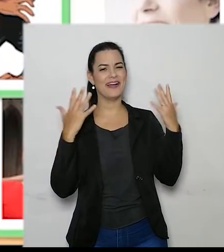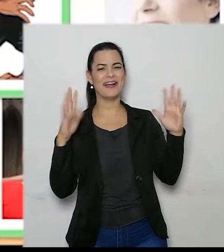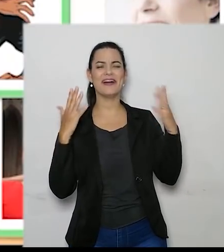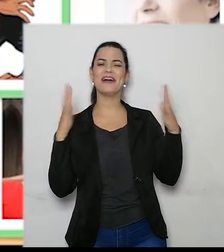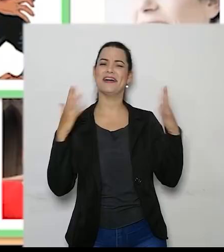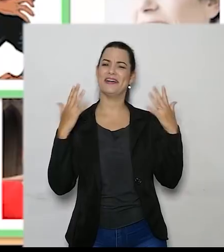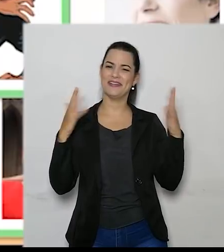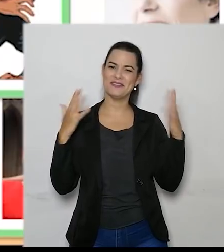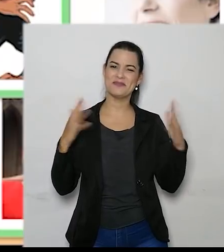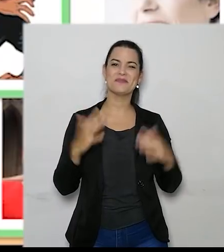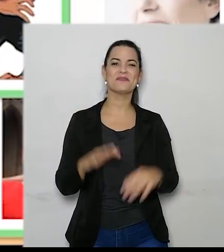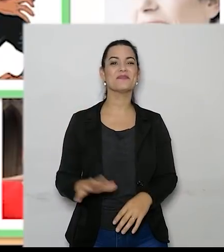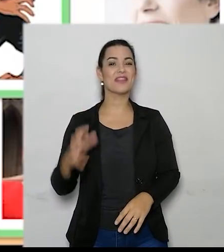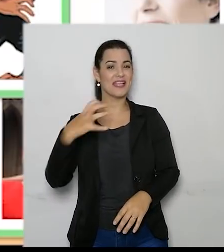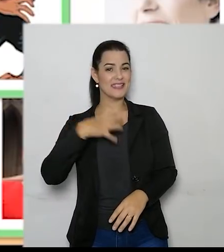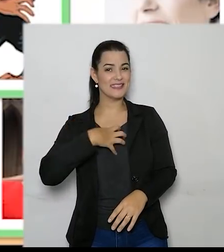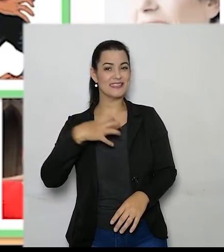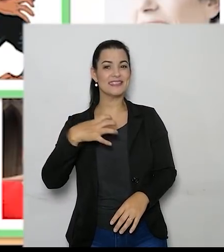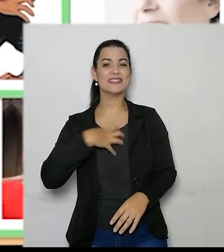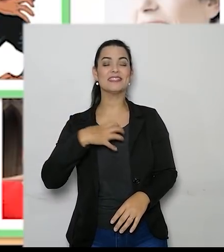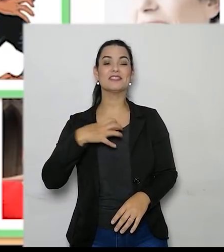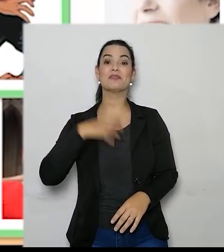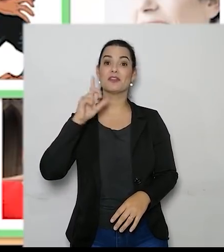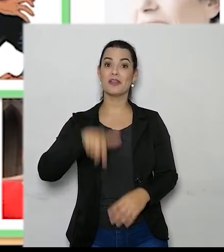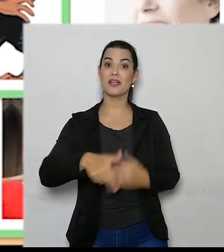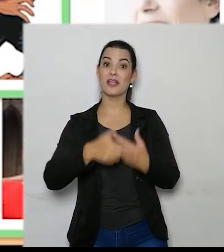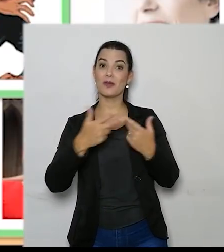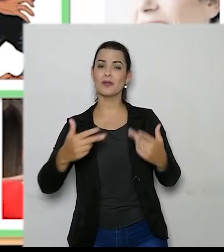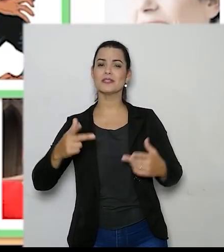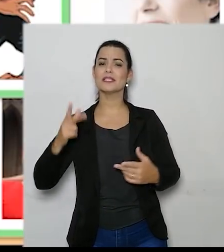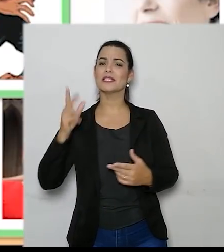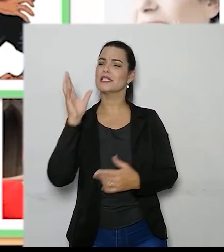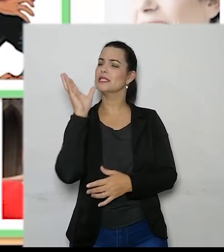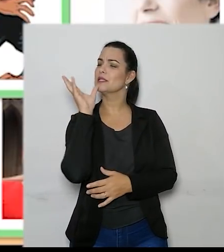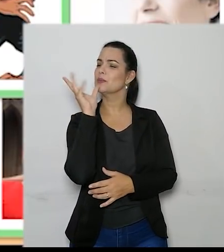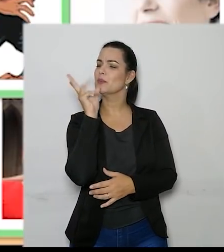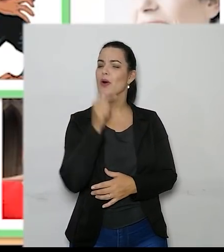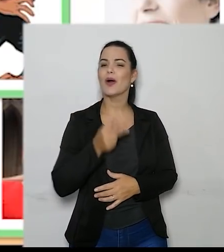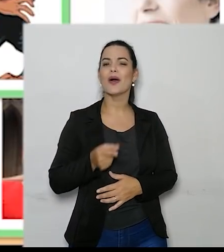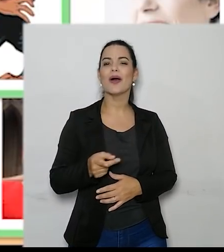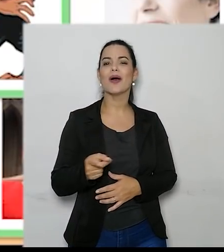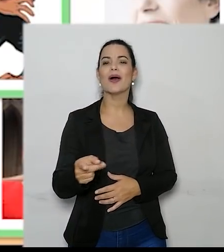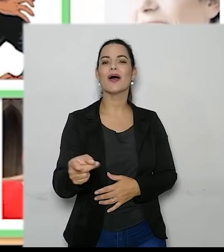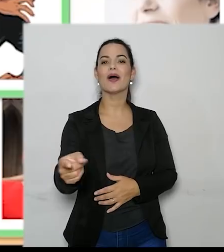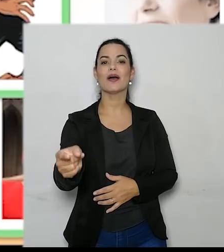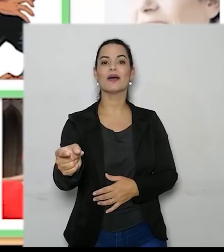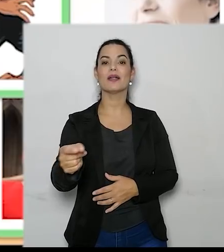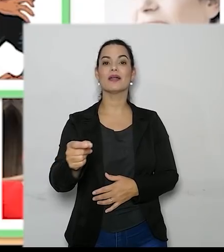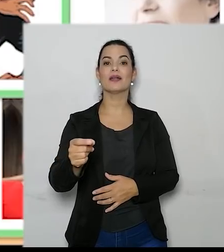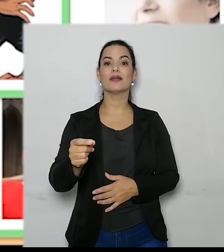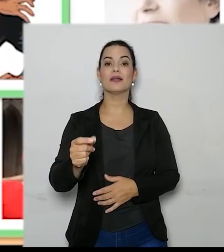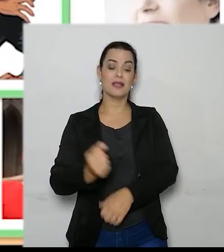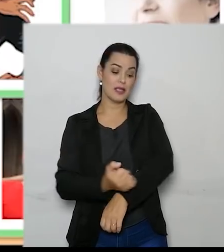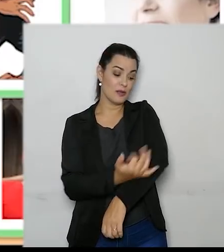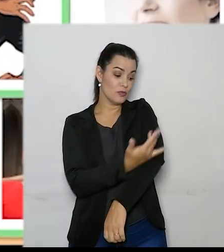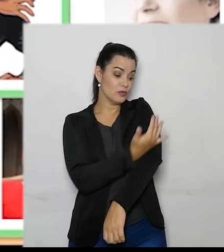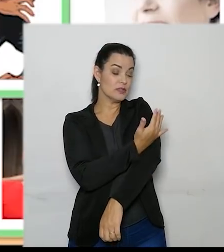Parabéns, turma! O sentimento é algo duradouro. A emoção é uma reação